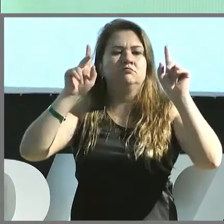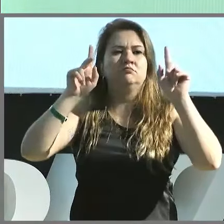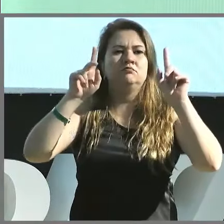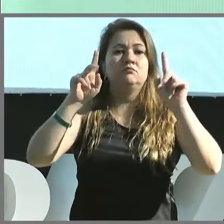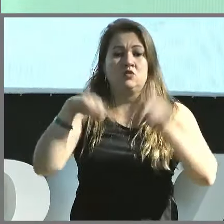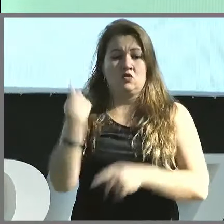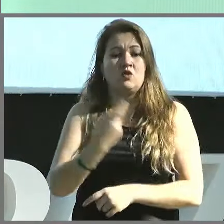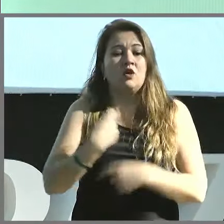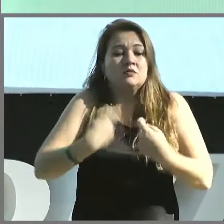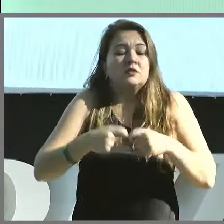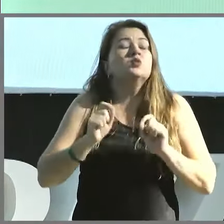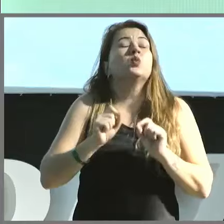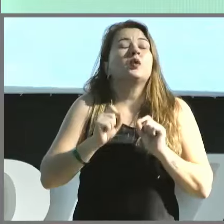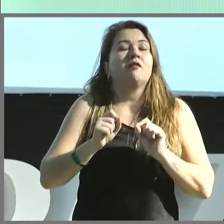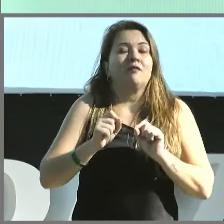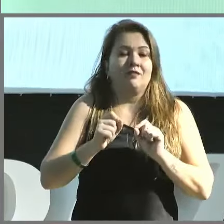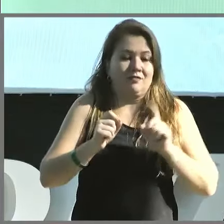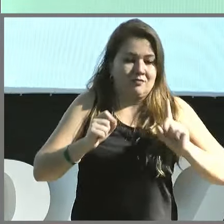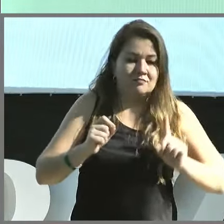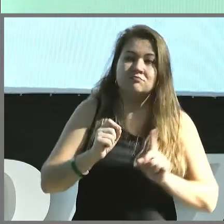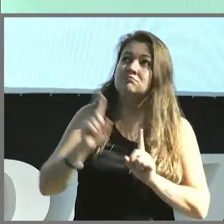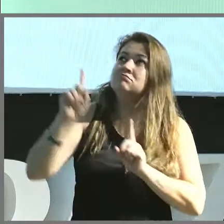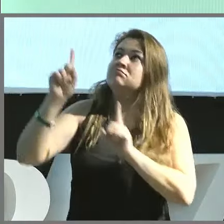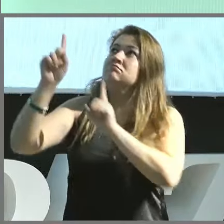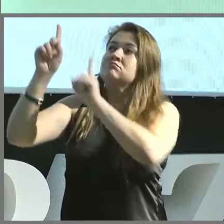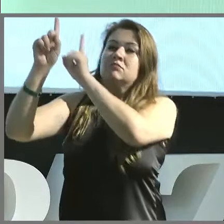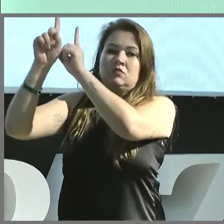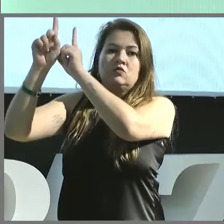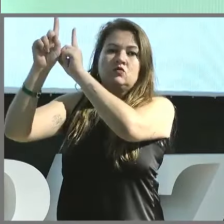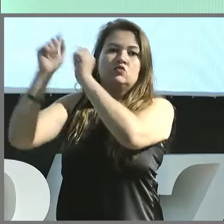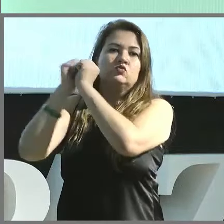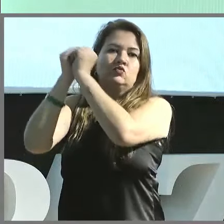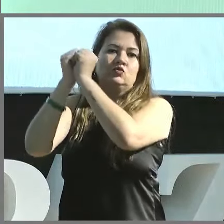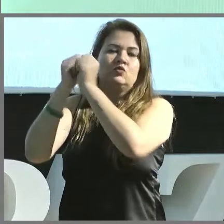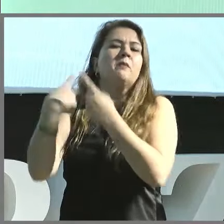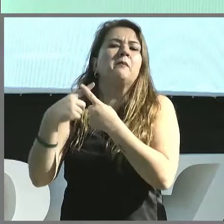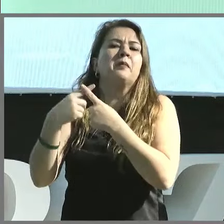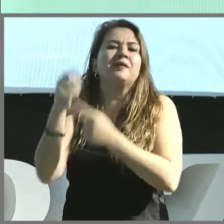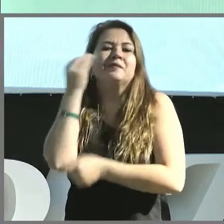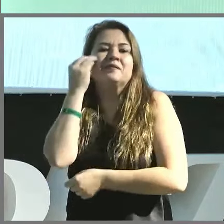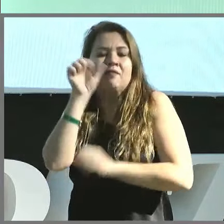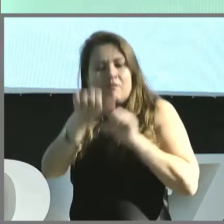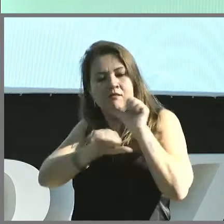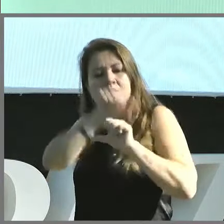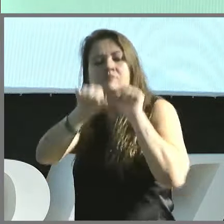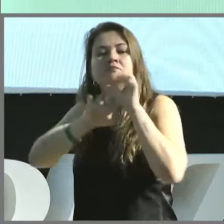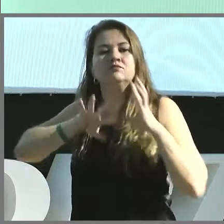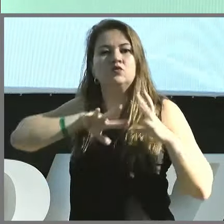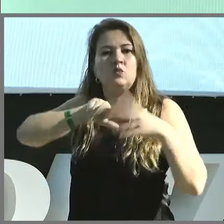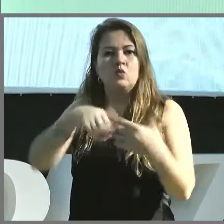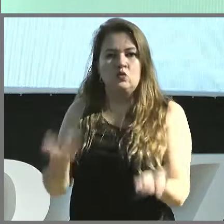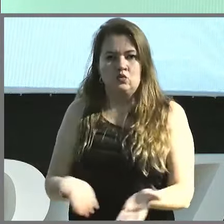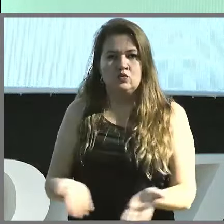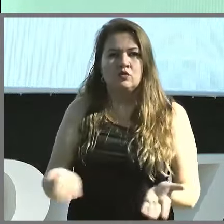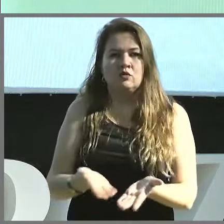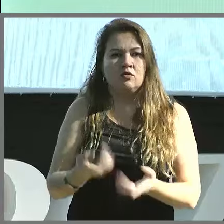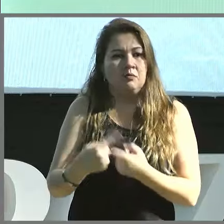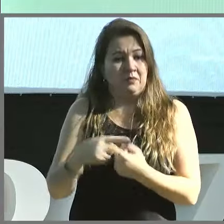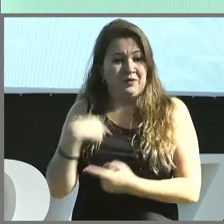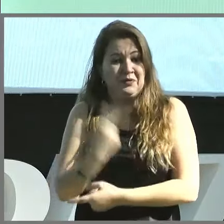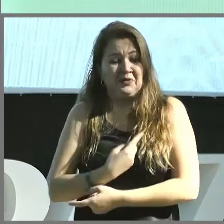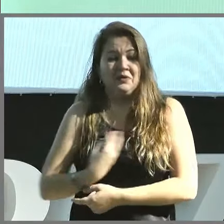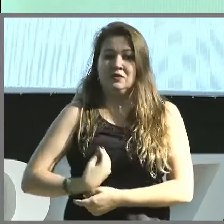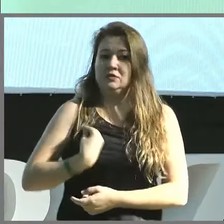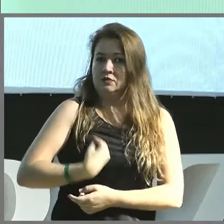para operarmos as transformações inevitáveis que o mundo necessita na atualidade. Porque vivemos num mundo